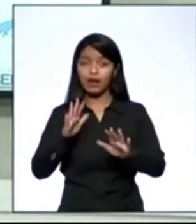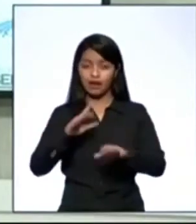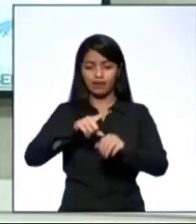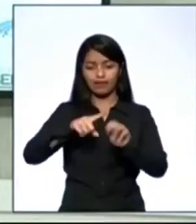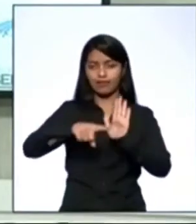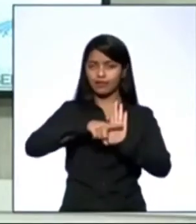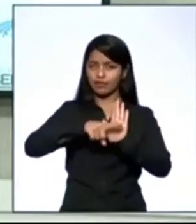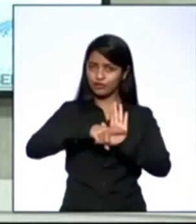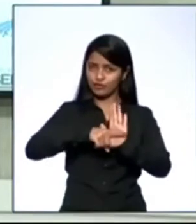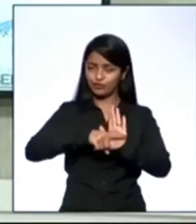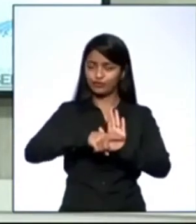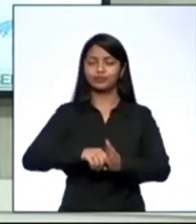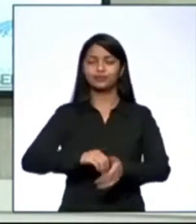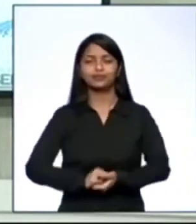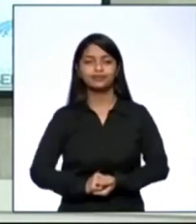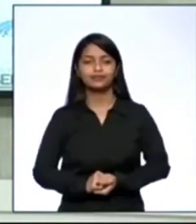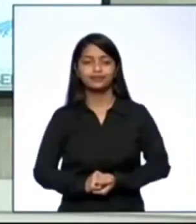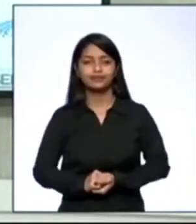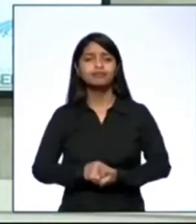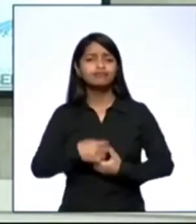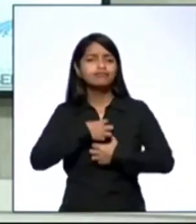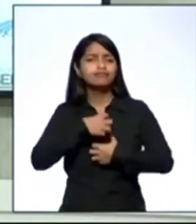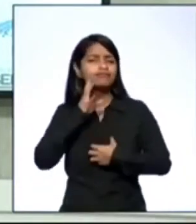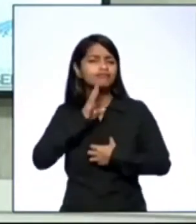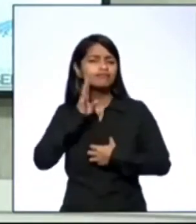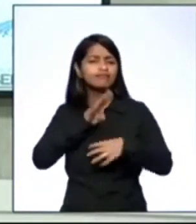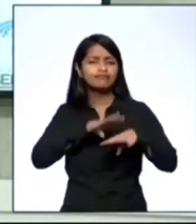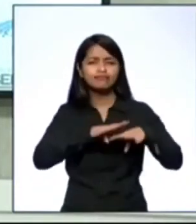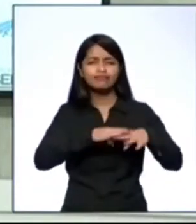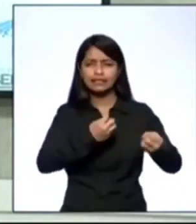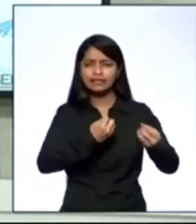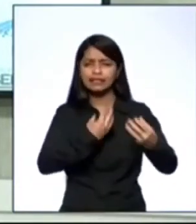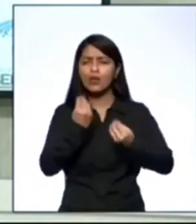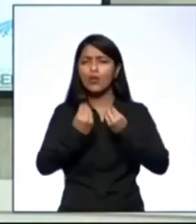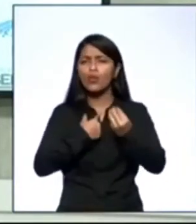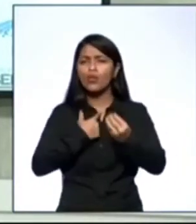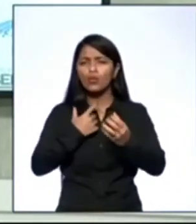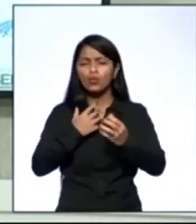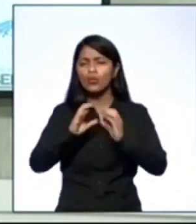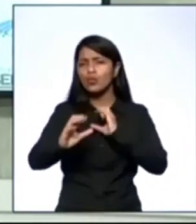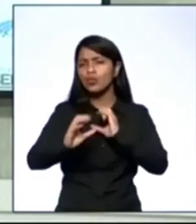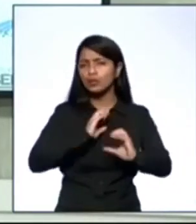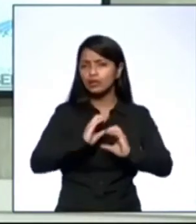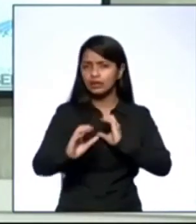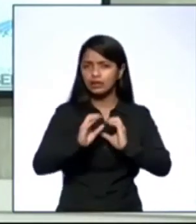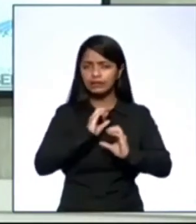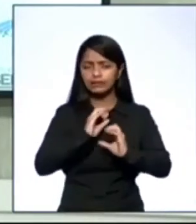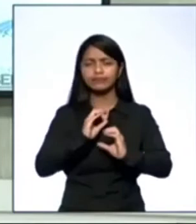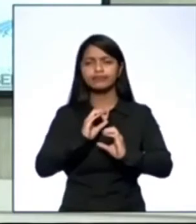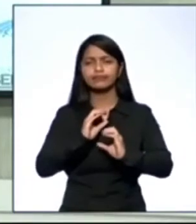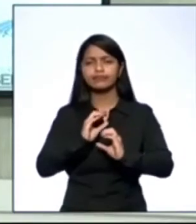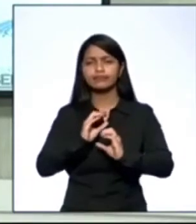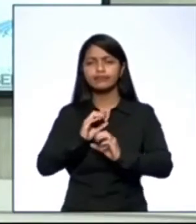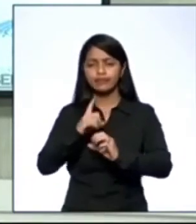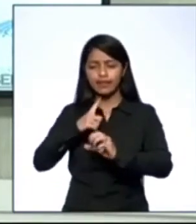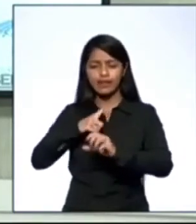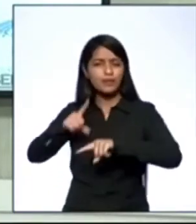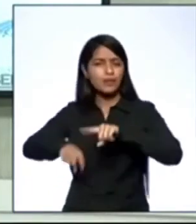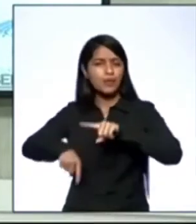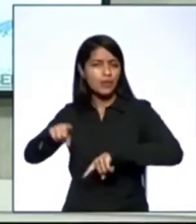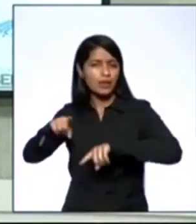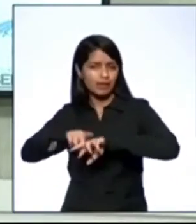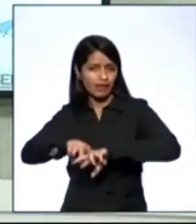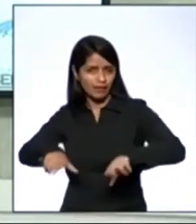negativa. Uma maneira bacana que a matemática nos ensina como comunicar, né, determinadas propriedades dos